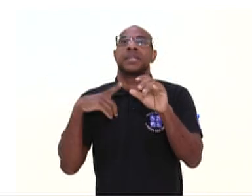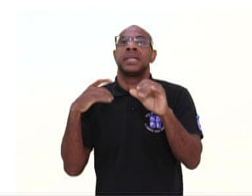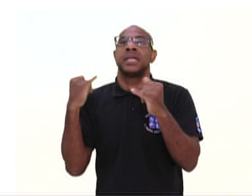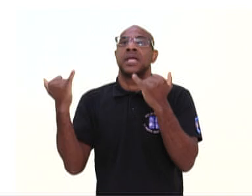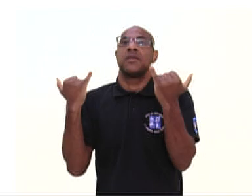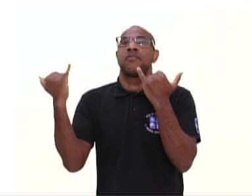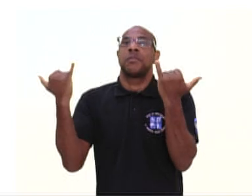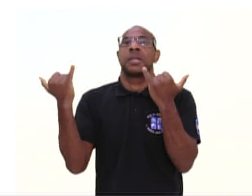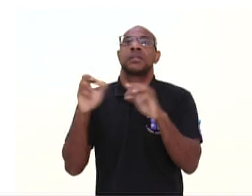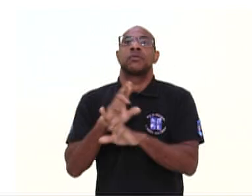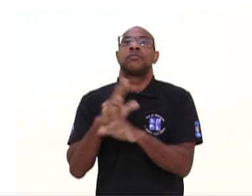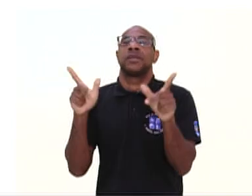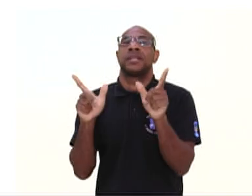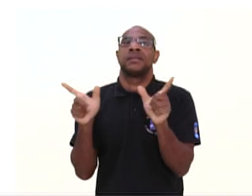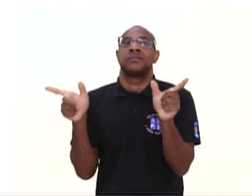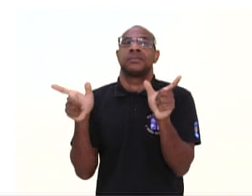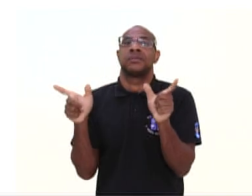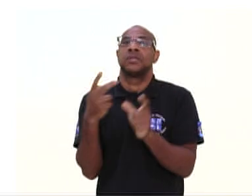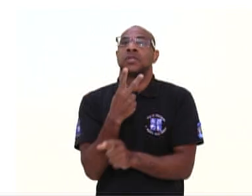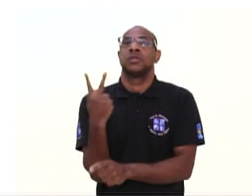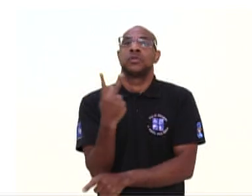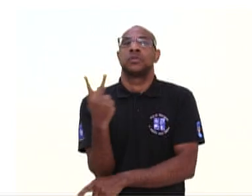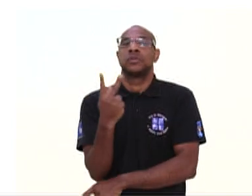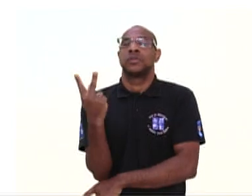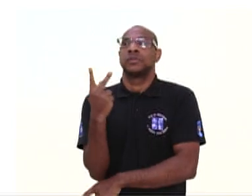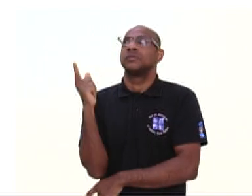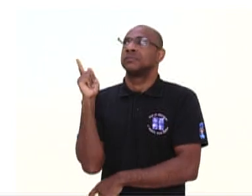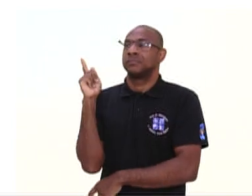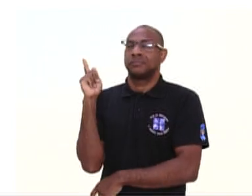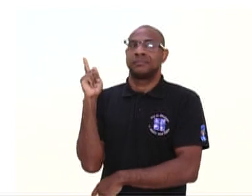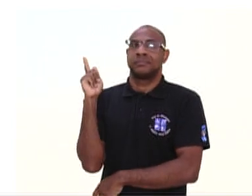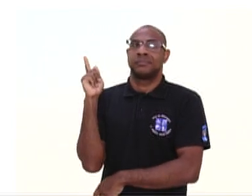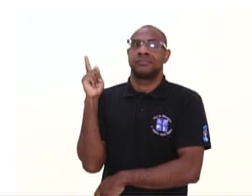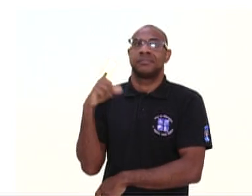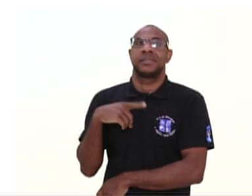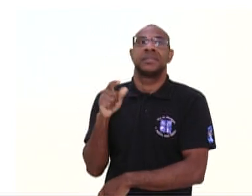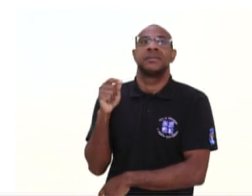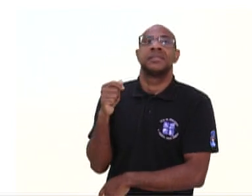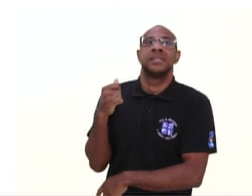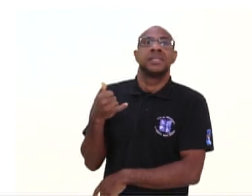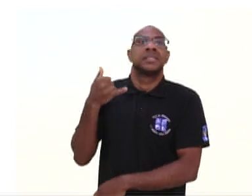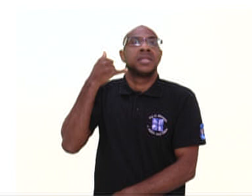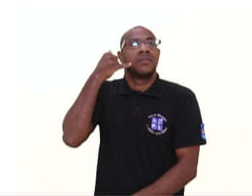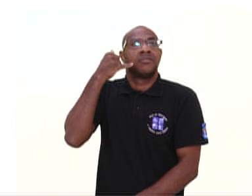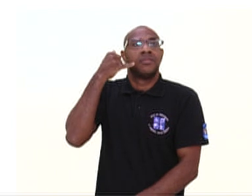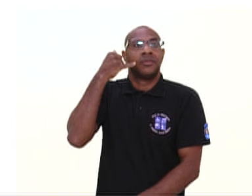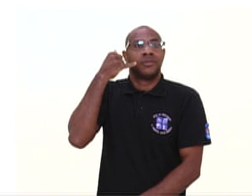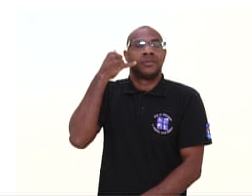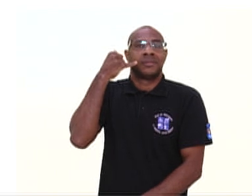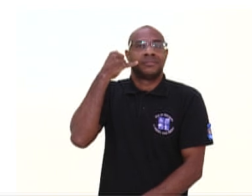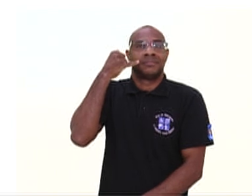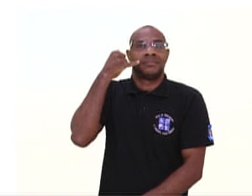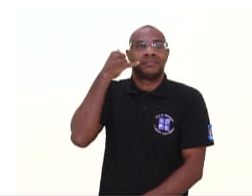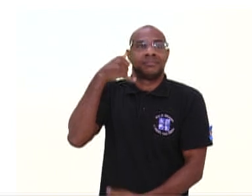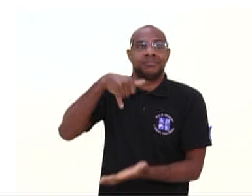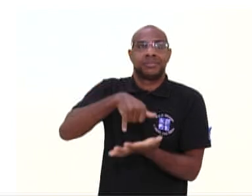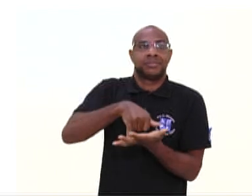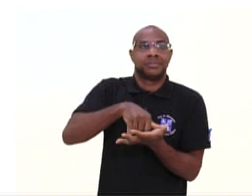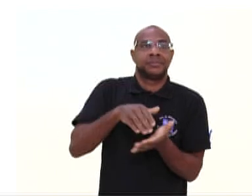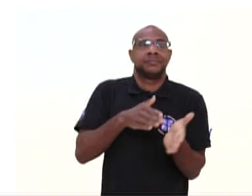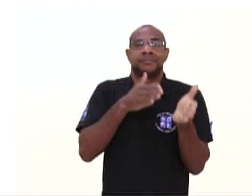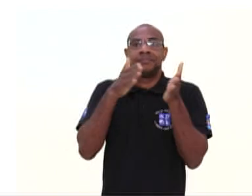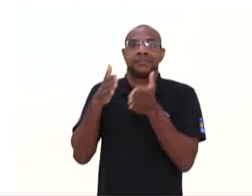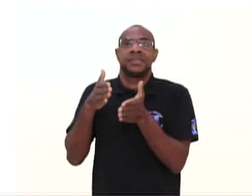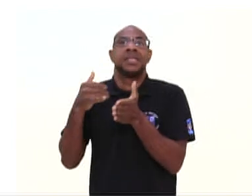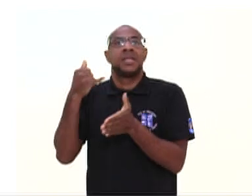informações diferentes, né? Uns se referem aos domicílios com telefone fixo convencional e com telefone móvel